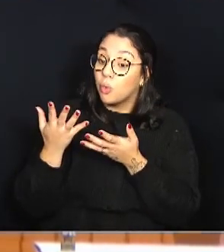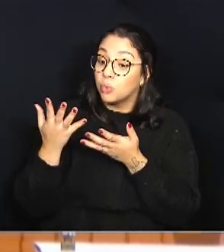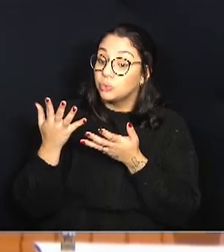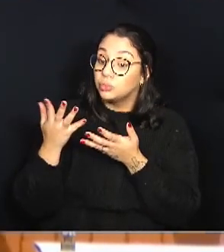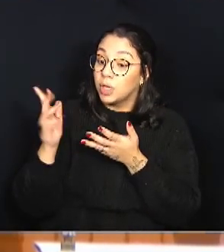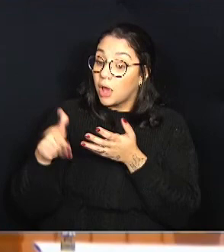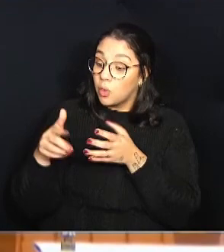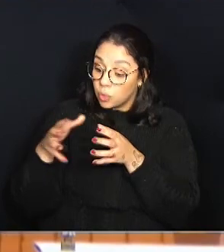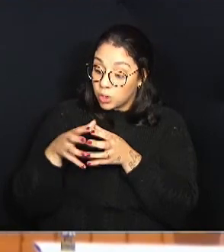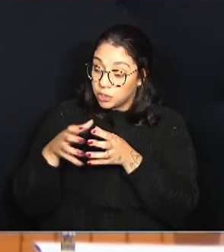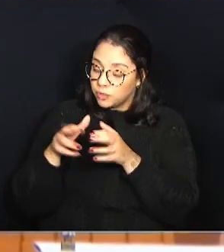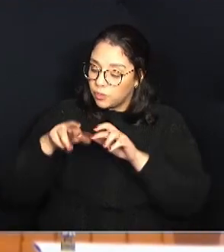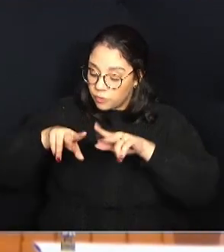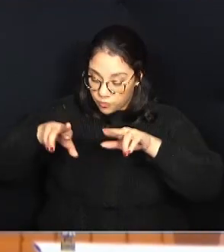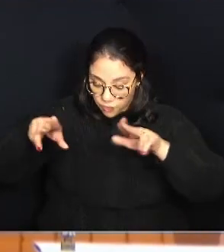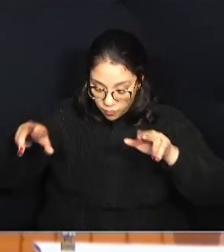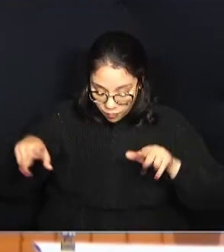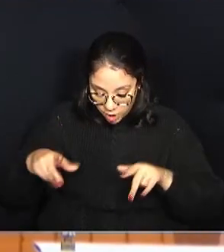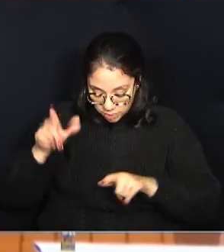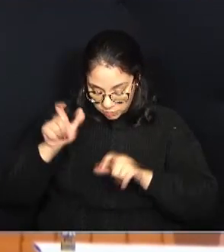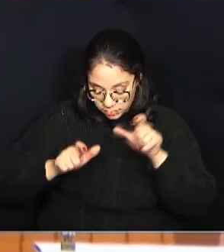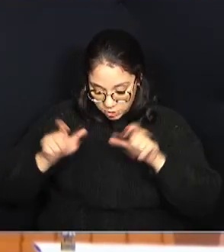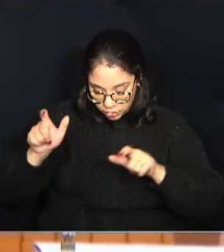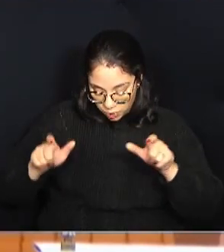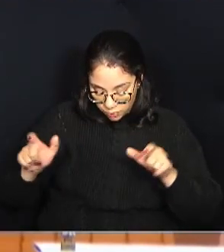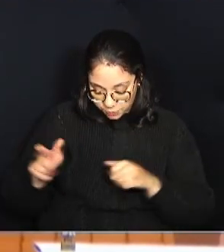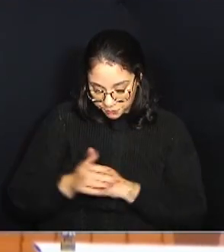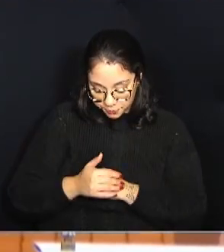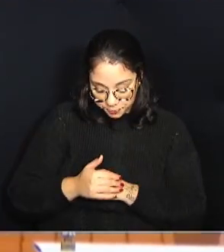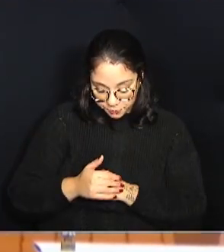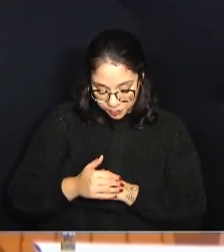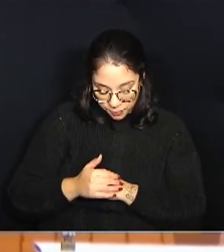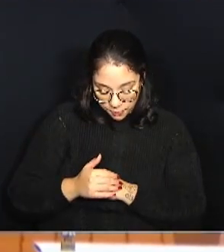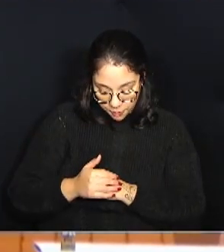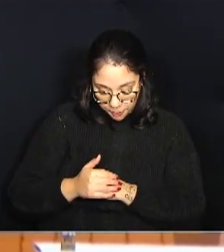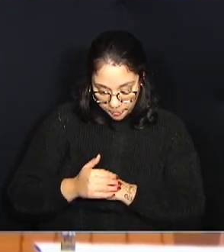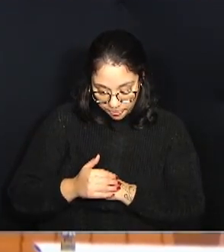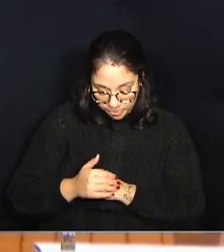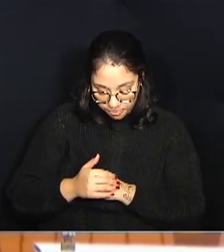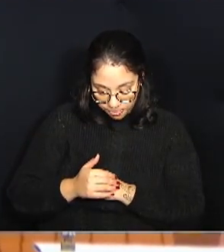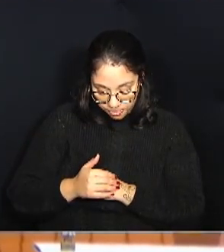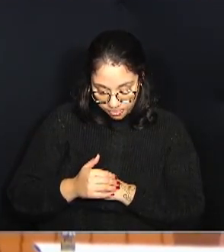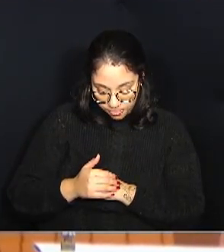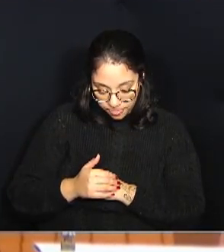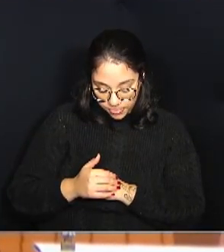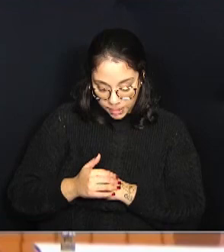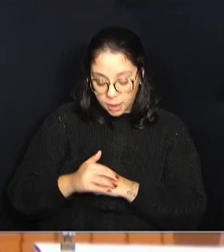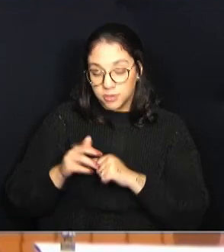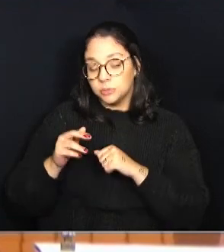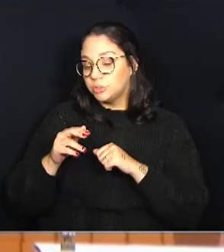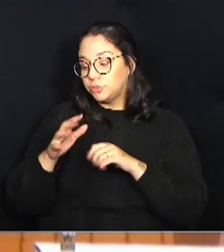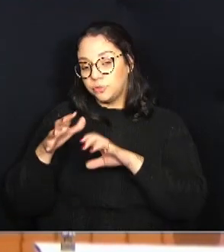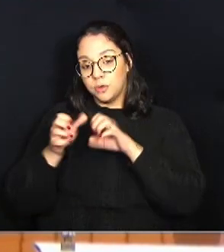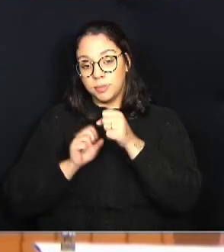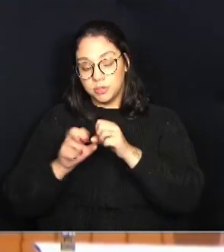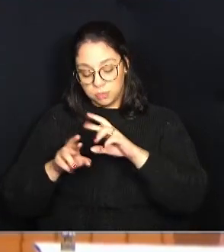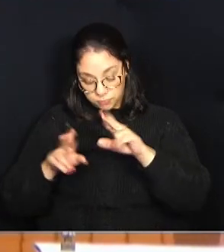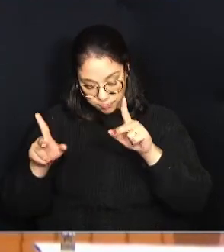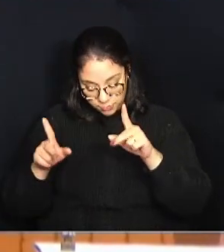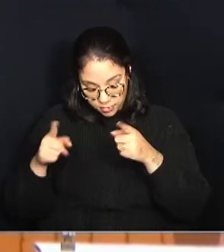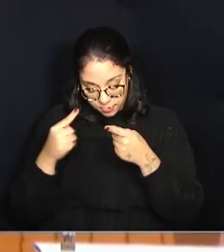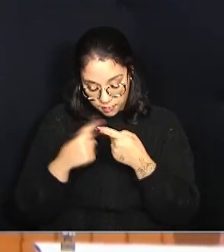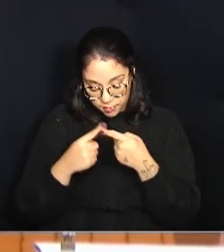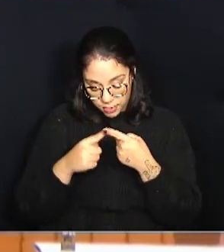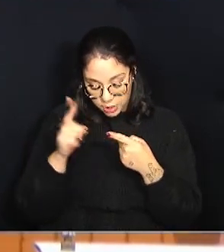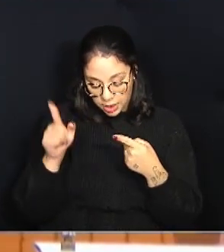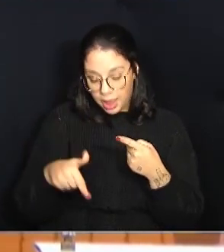é formado por várias pessoas, né, cidadãos de diferentes formações, porque é